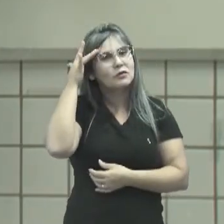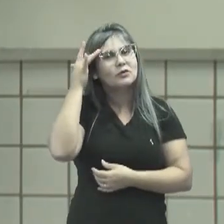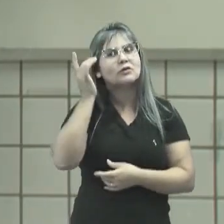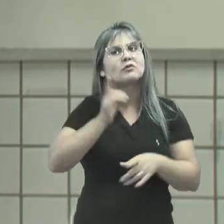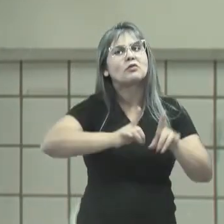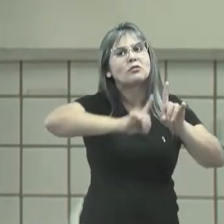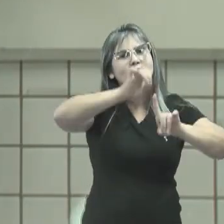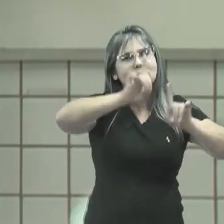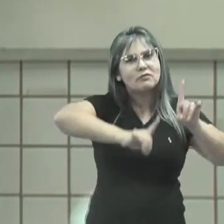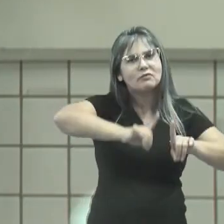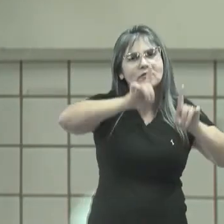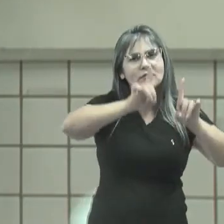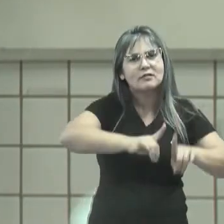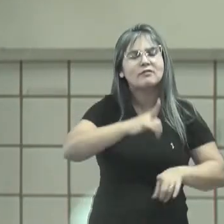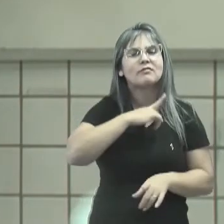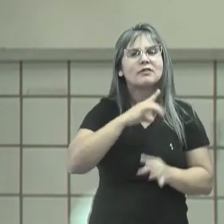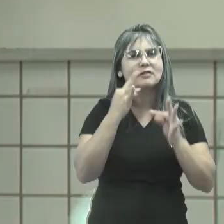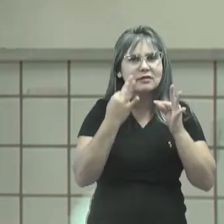por diante.